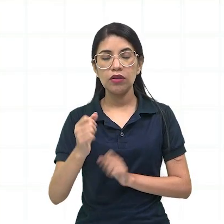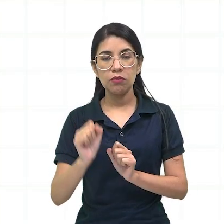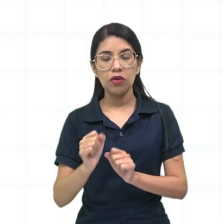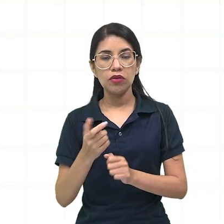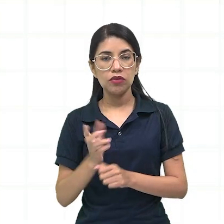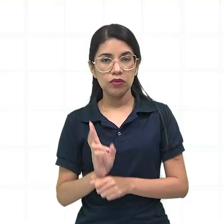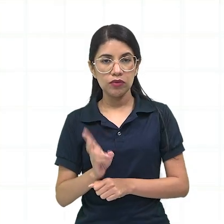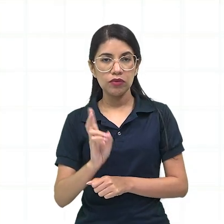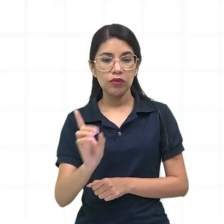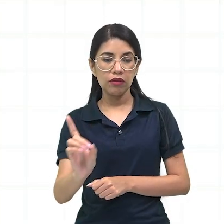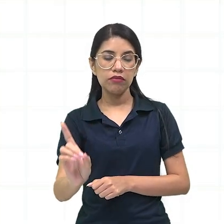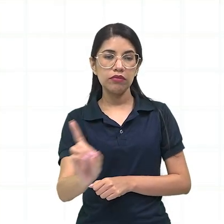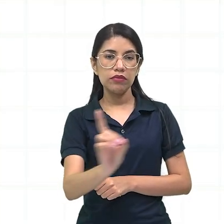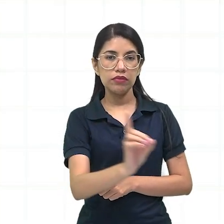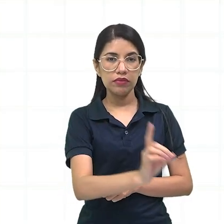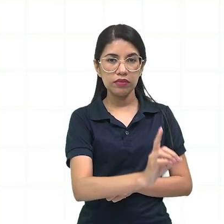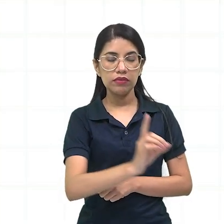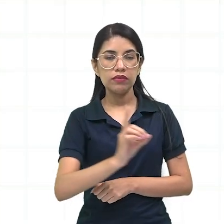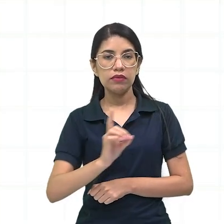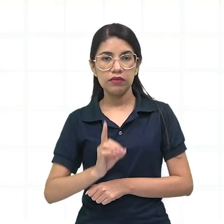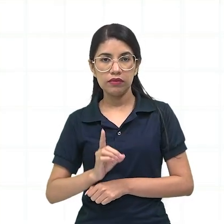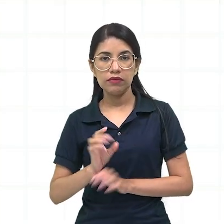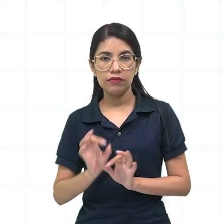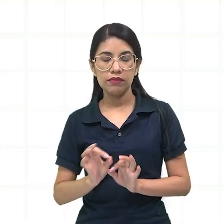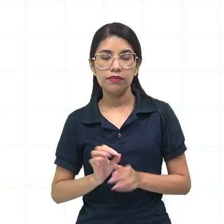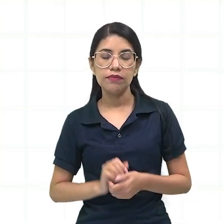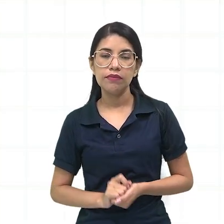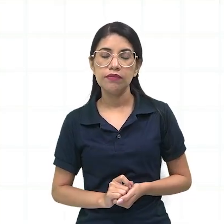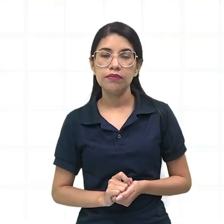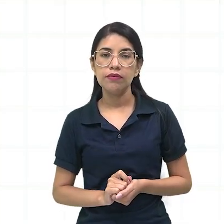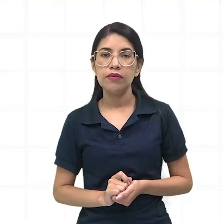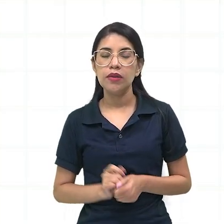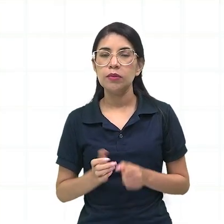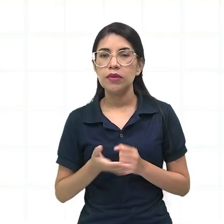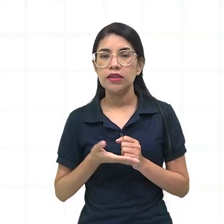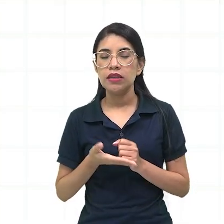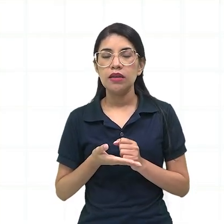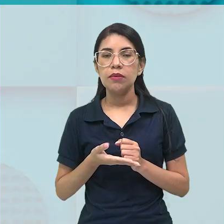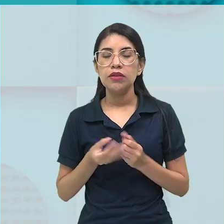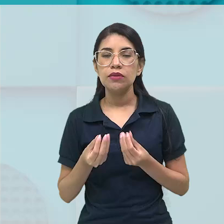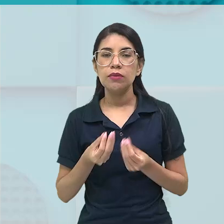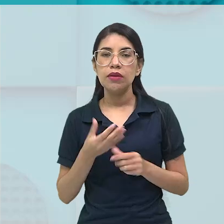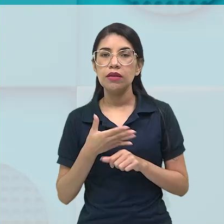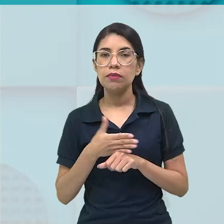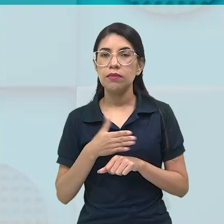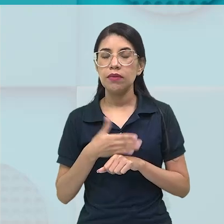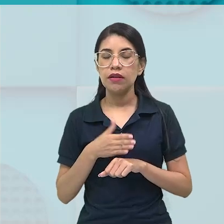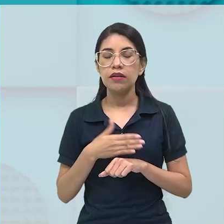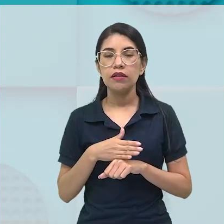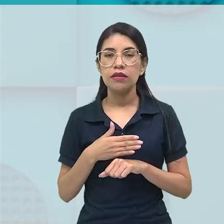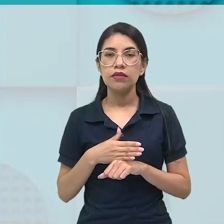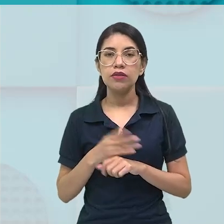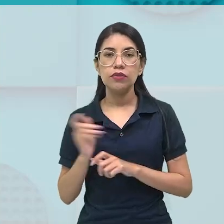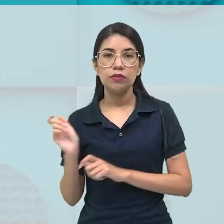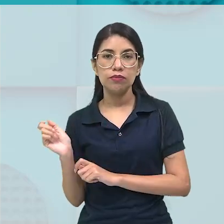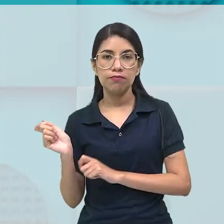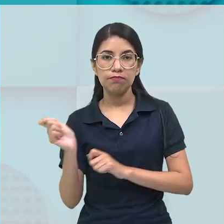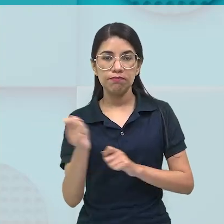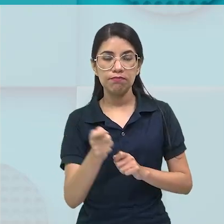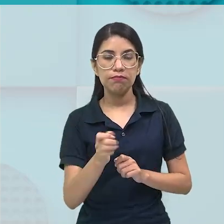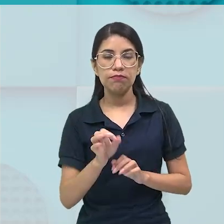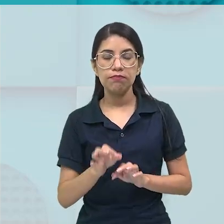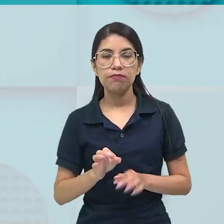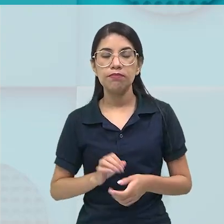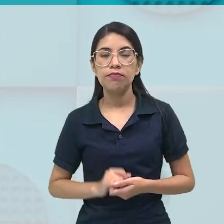na última jogada. Certo, gente? Então, é basicamente assim que acontece o jogo do